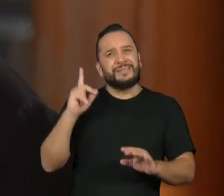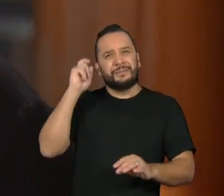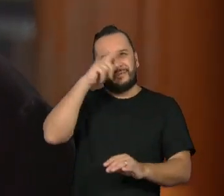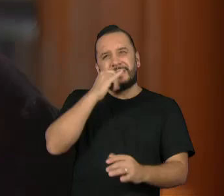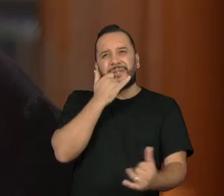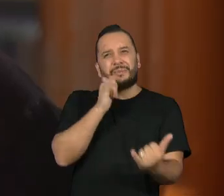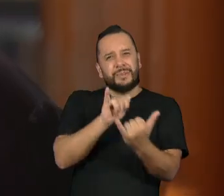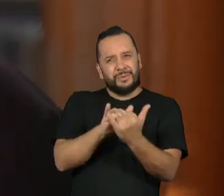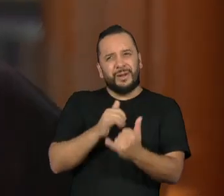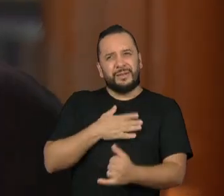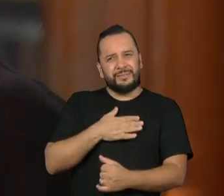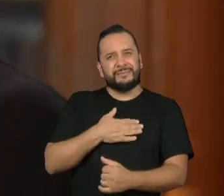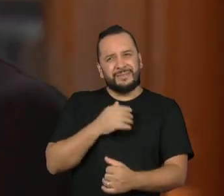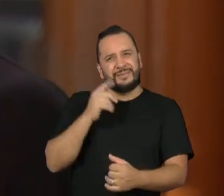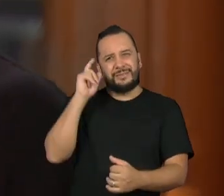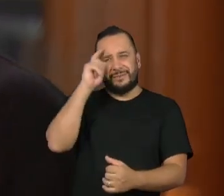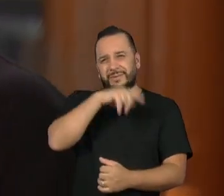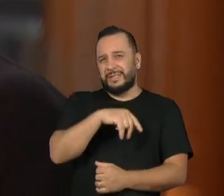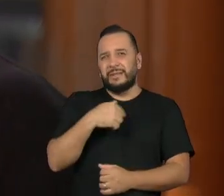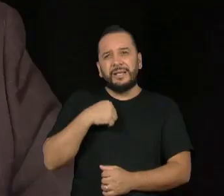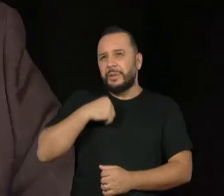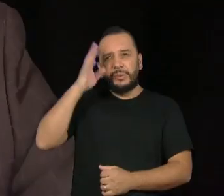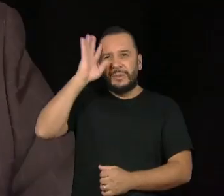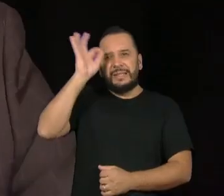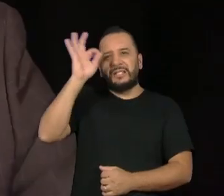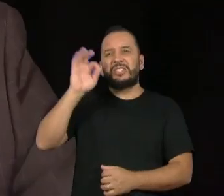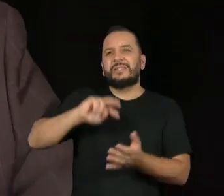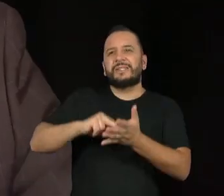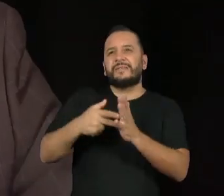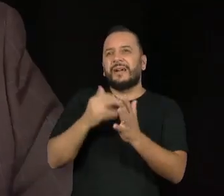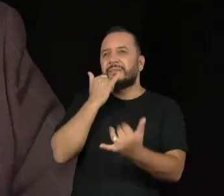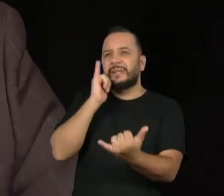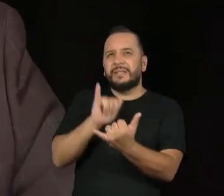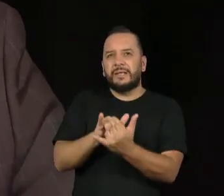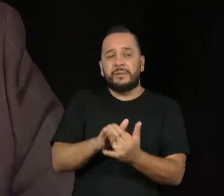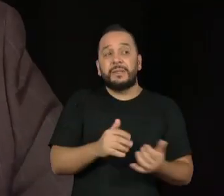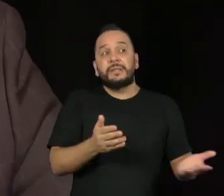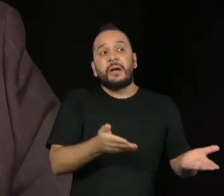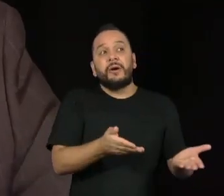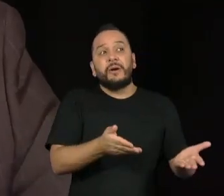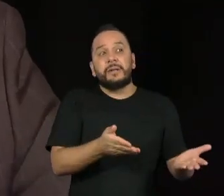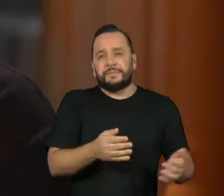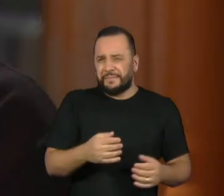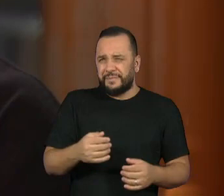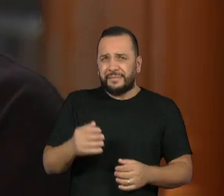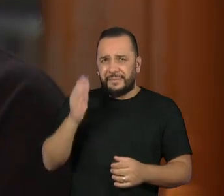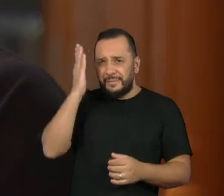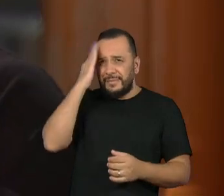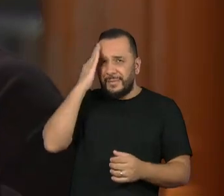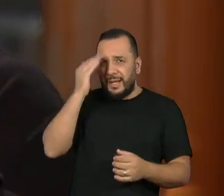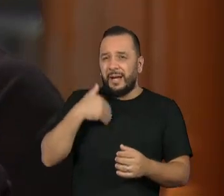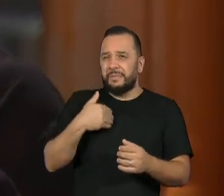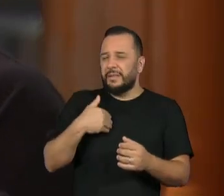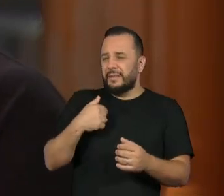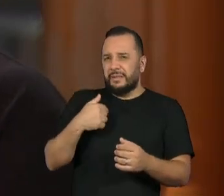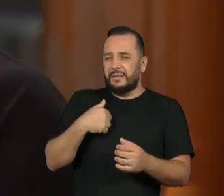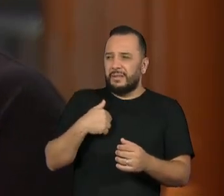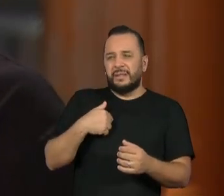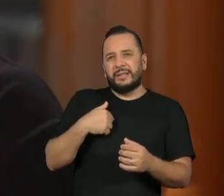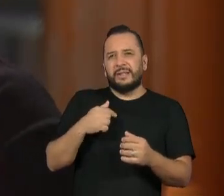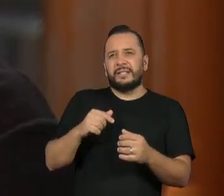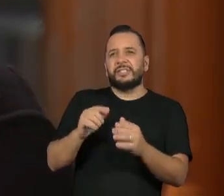mim eu nunca entendi o perdão e agora nessa coisa boa aquela coisa do cristianismo